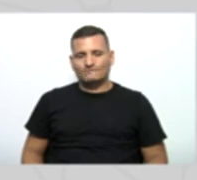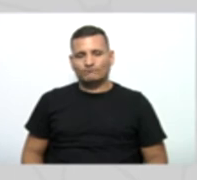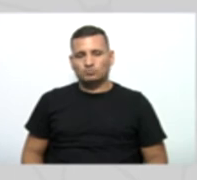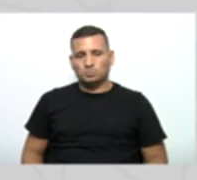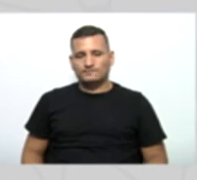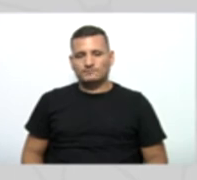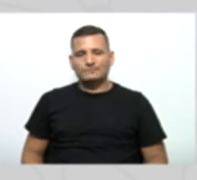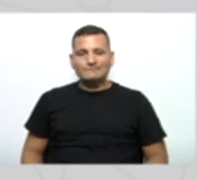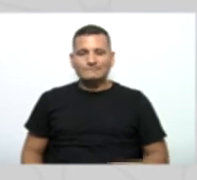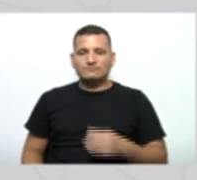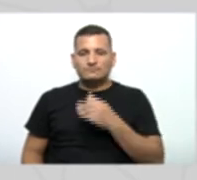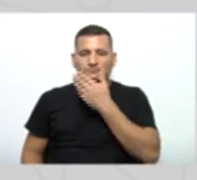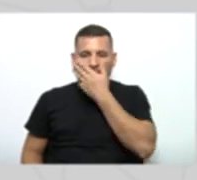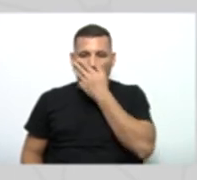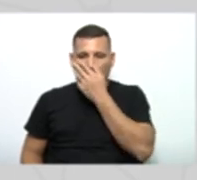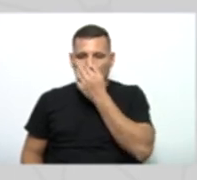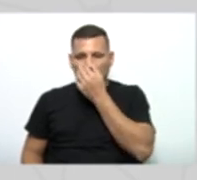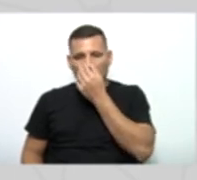acessar